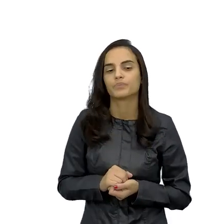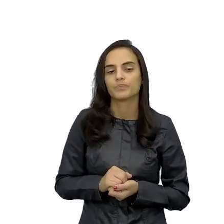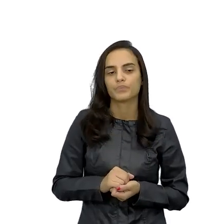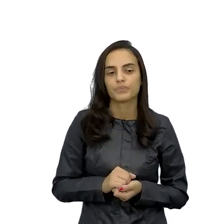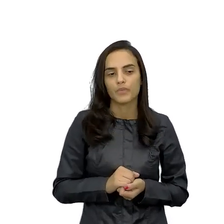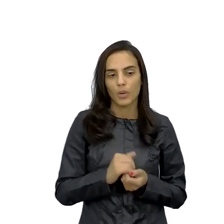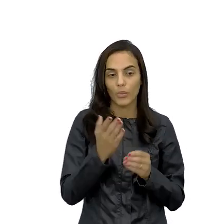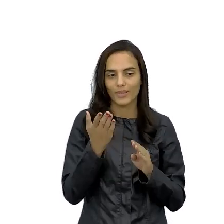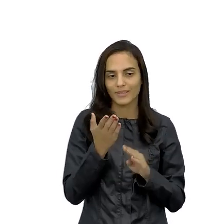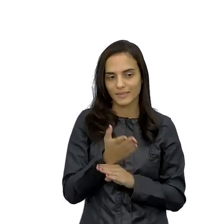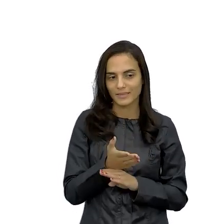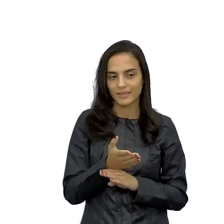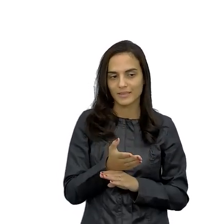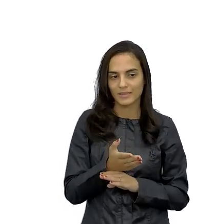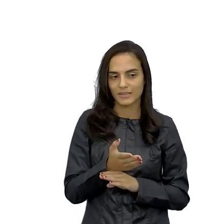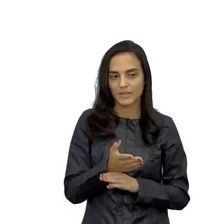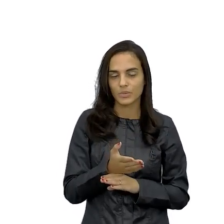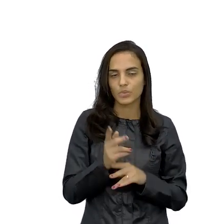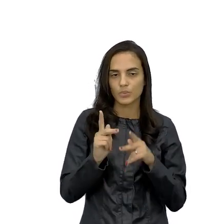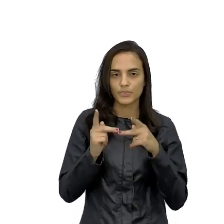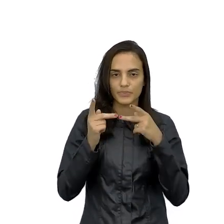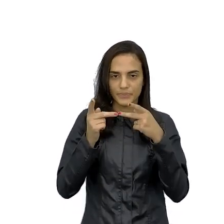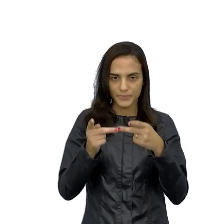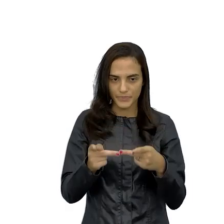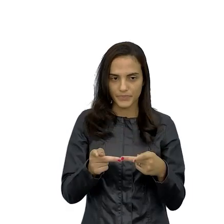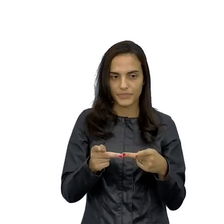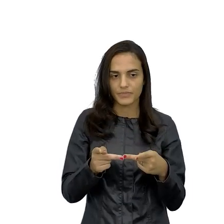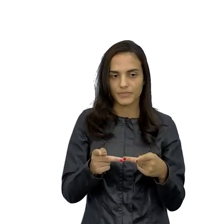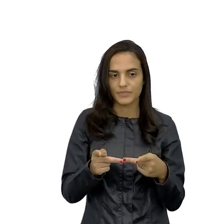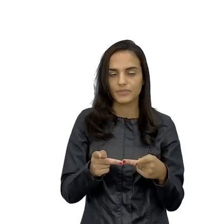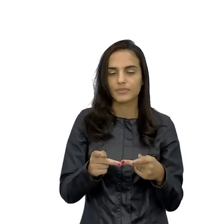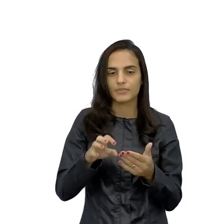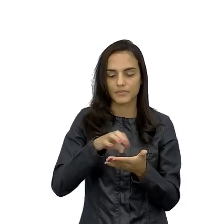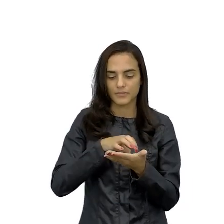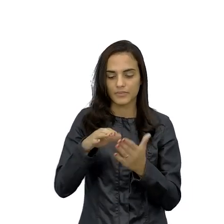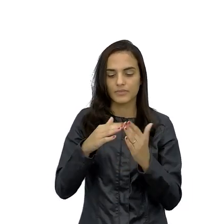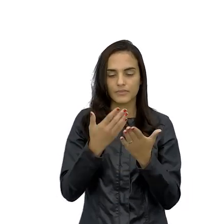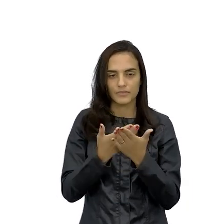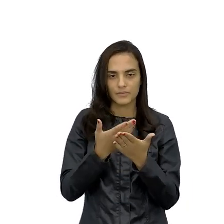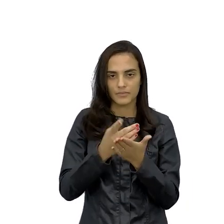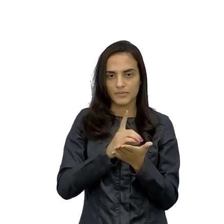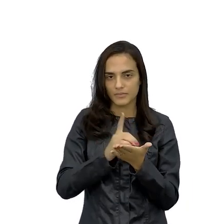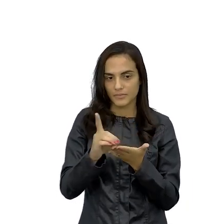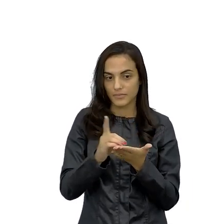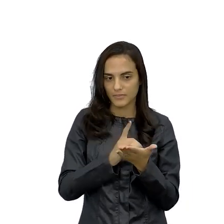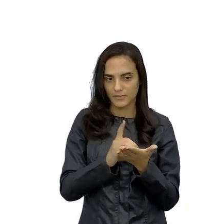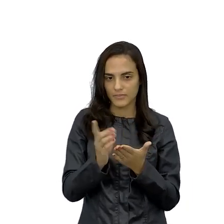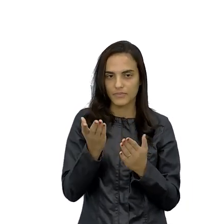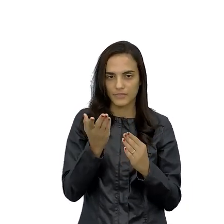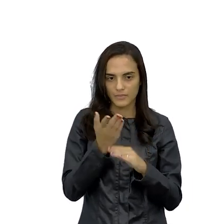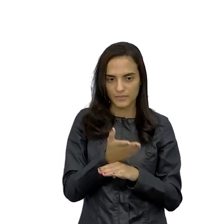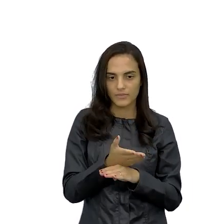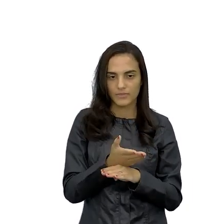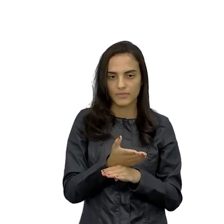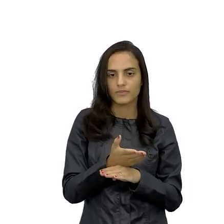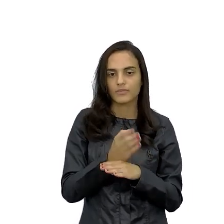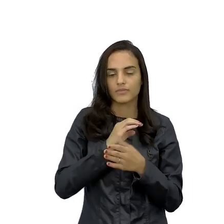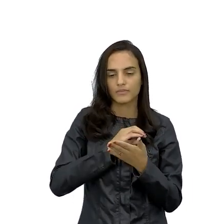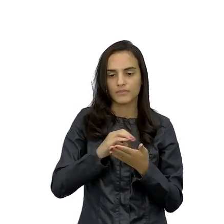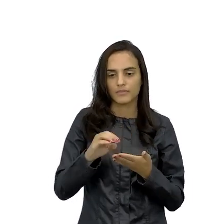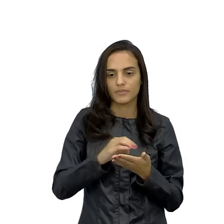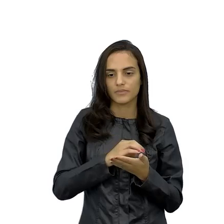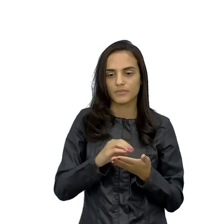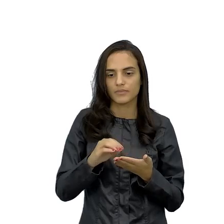gente entra lá no link da Secretaria Escolar Digital. A hora que vocês entram na